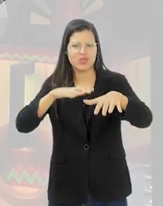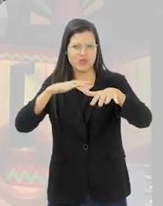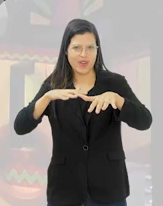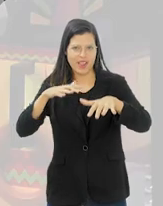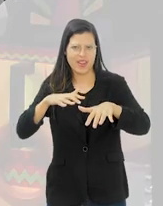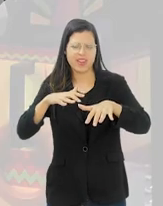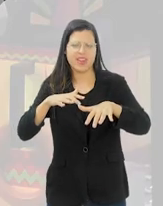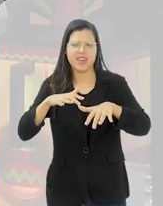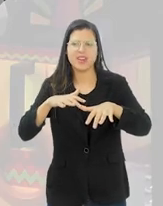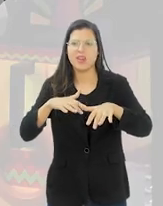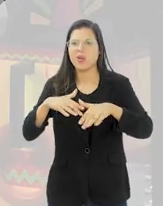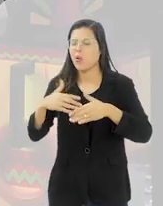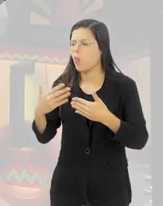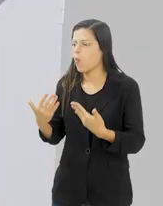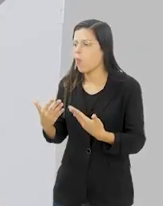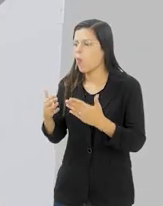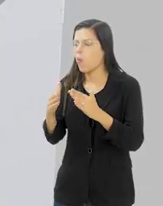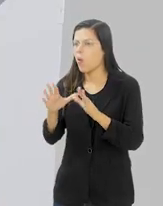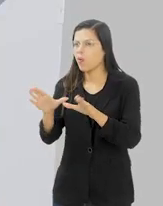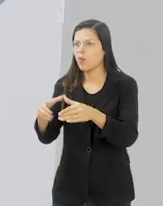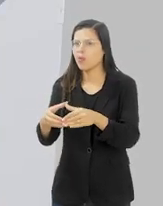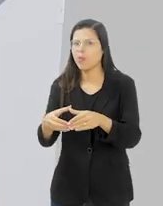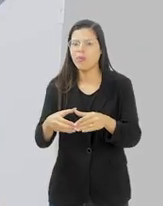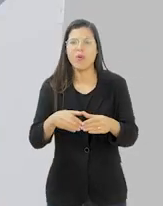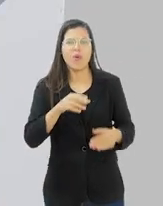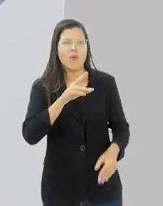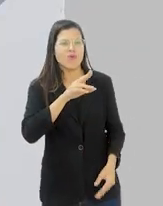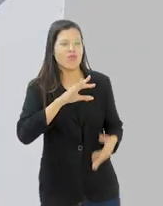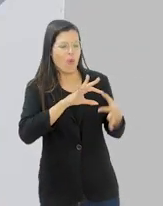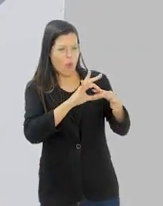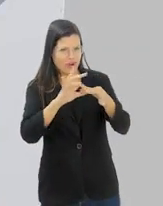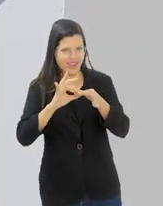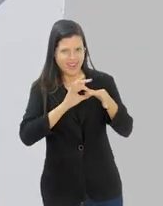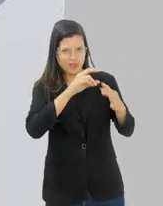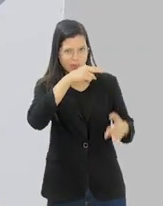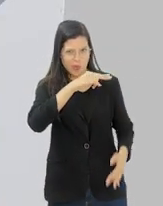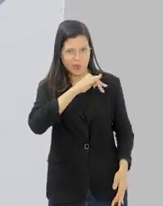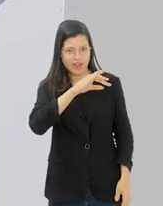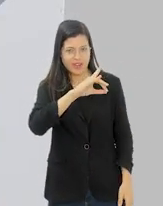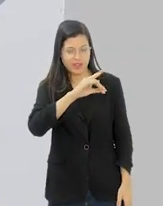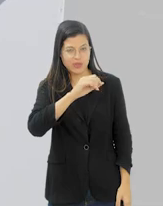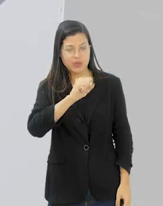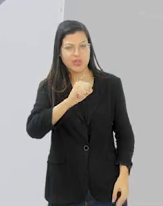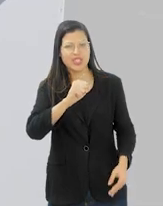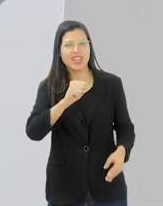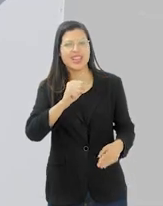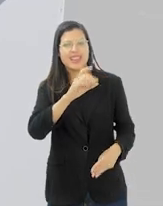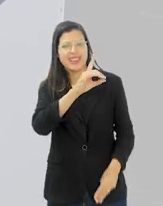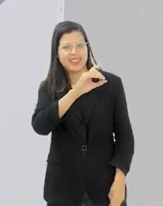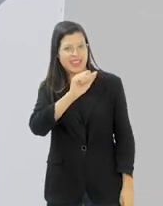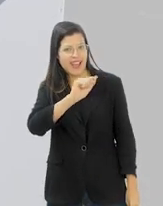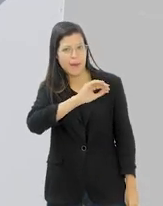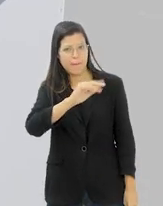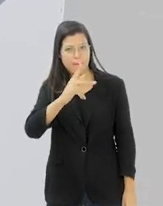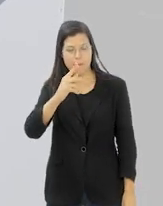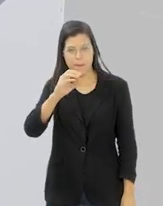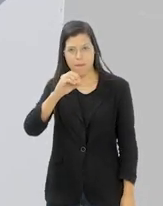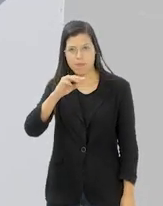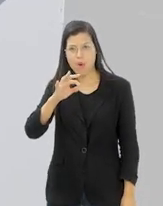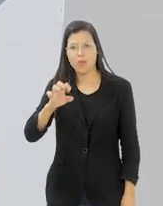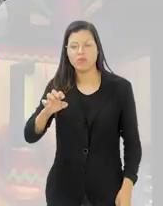assim, uma experiência... Qual foi a escola? Você lembra? Unidos da Ponte. Olha! Foi Unidos da Ponte quando ela subiu para o grupo